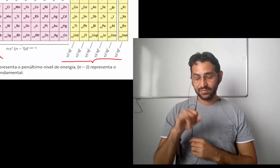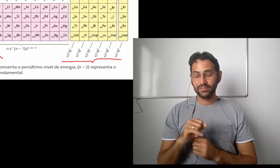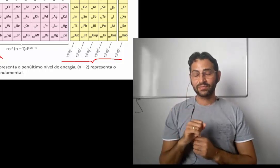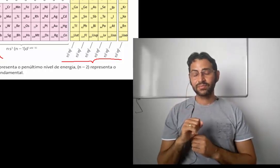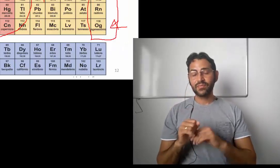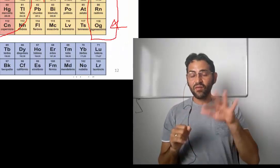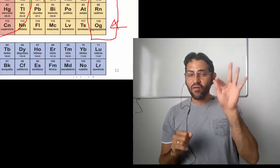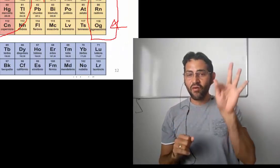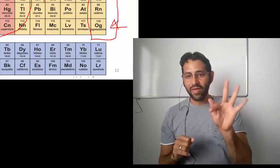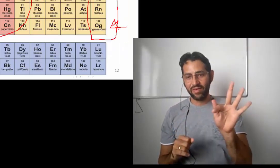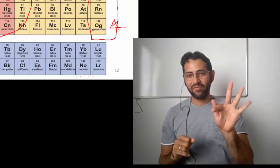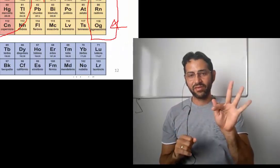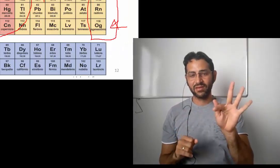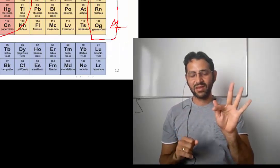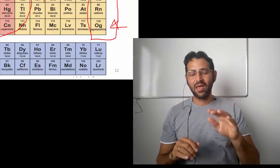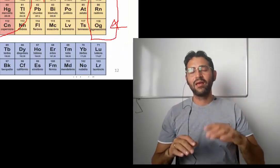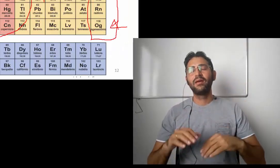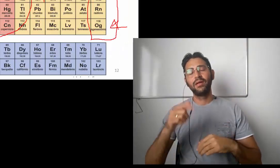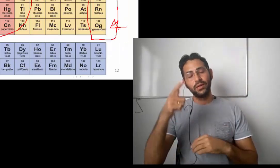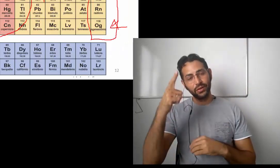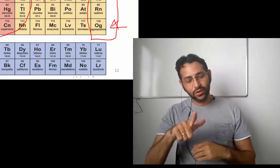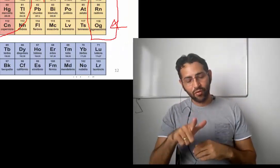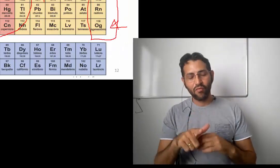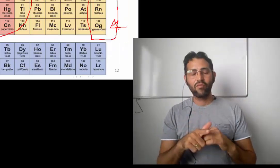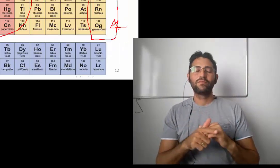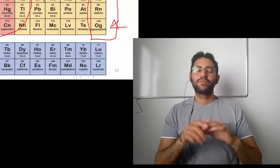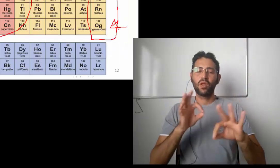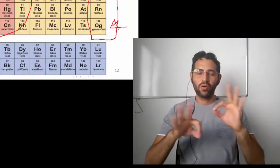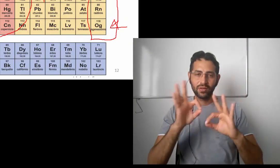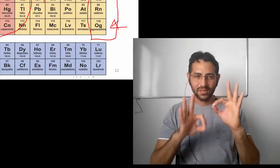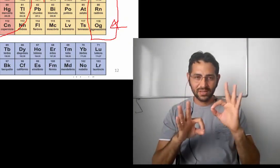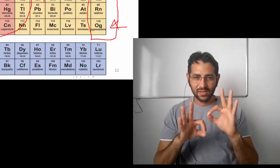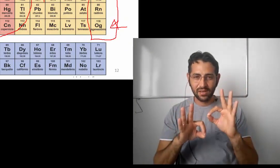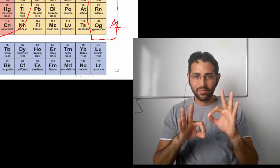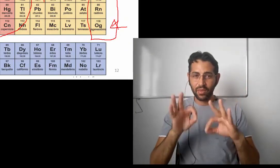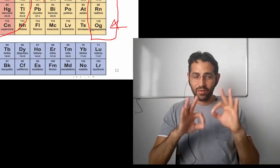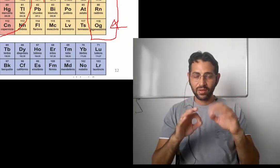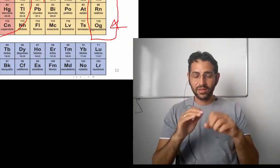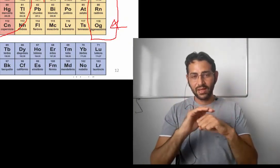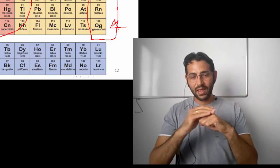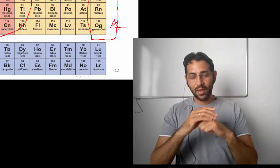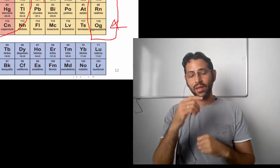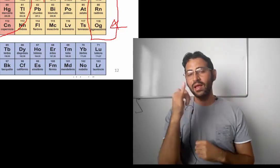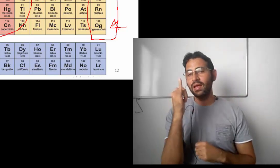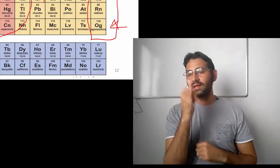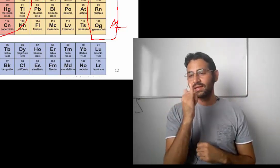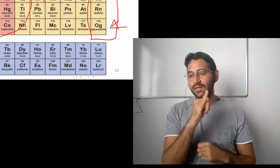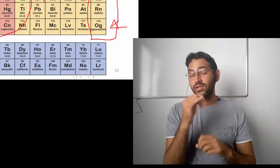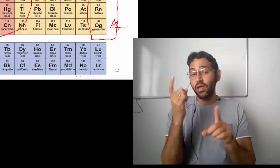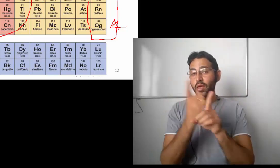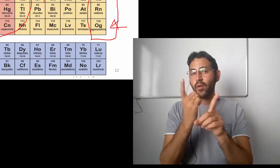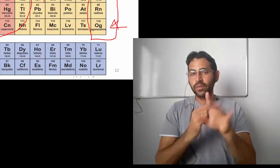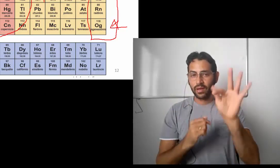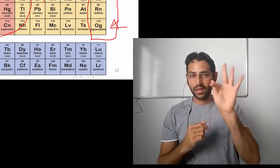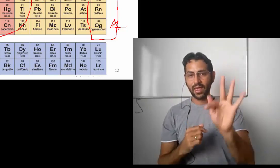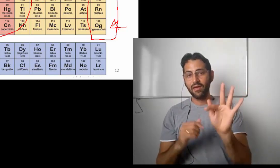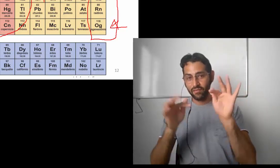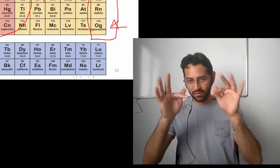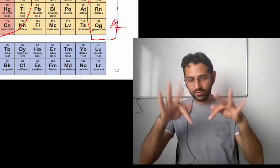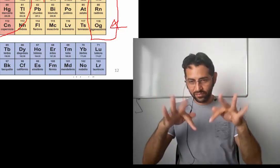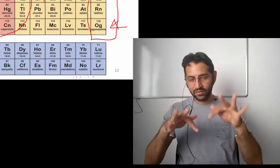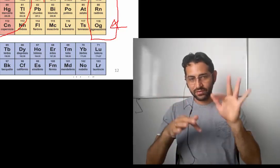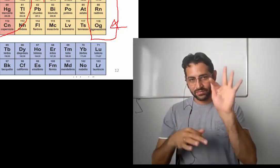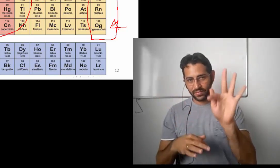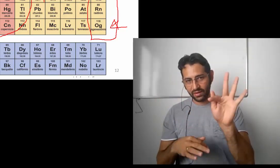Transição interna aqui, que tem orbitais F. Os que têm orbitais F, em sua maioria,